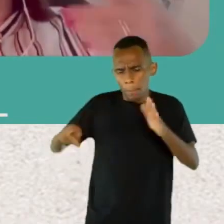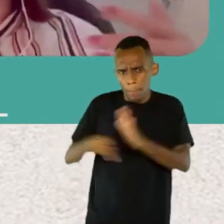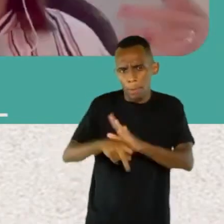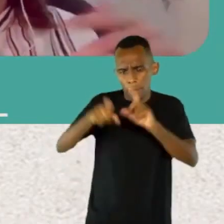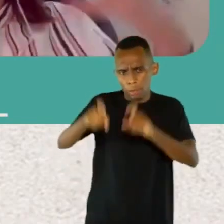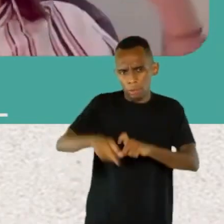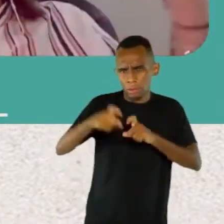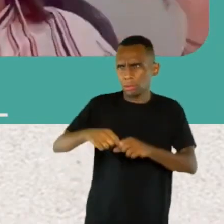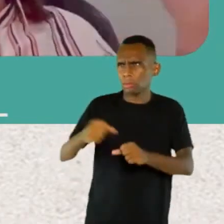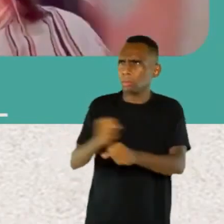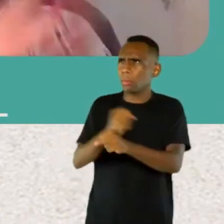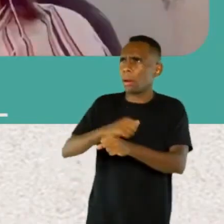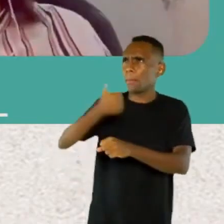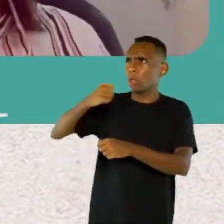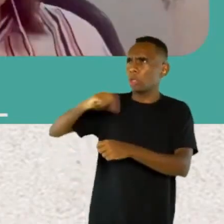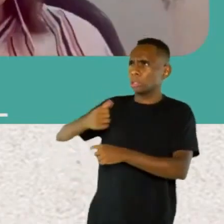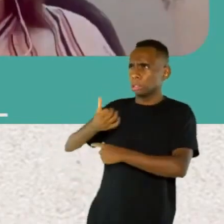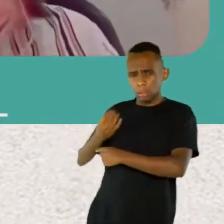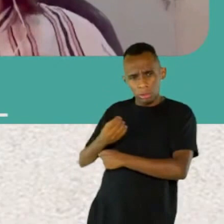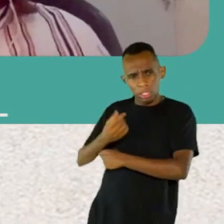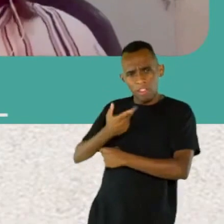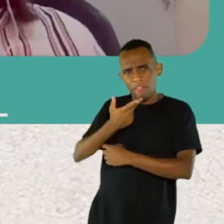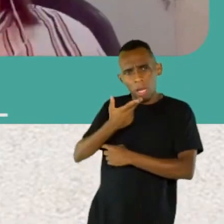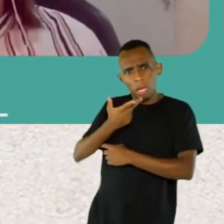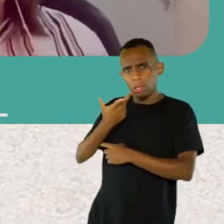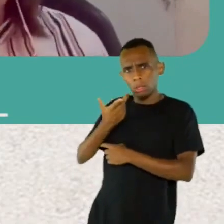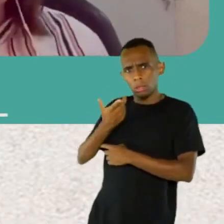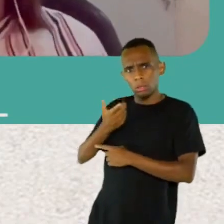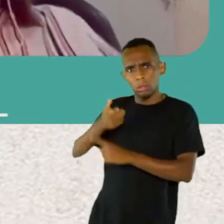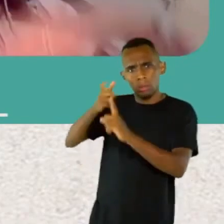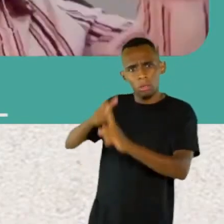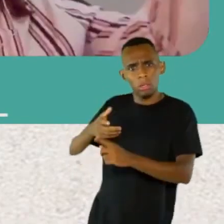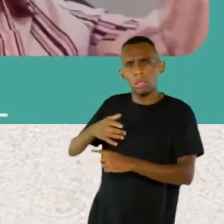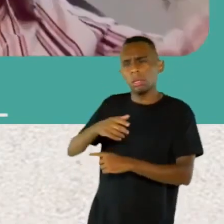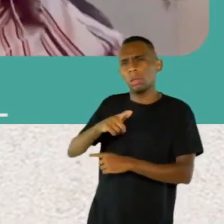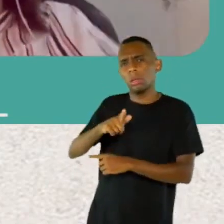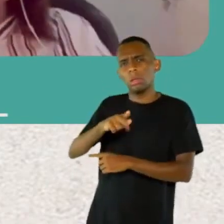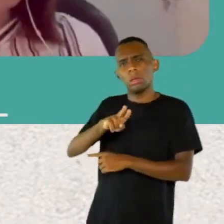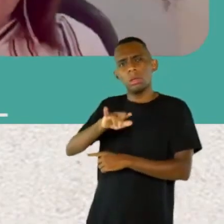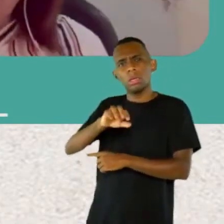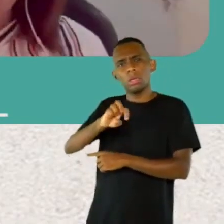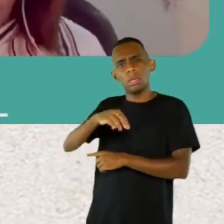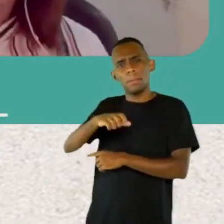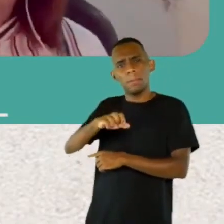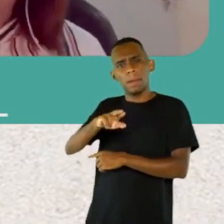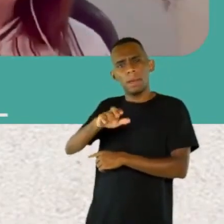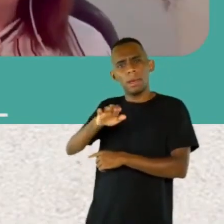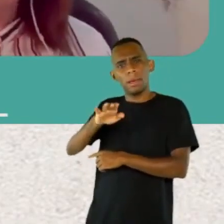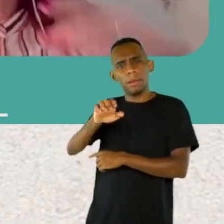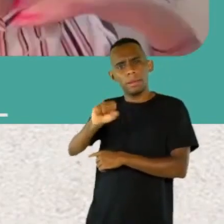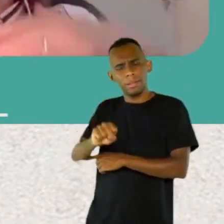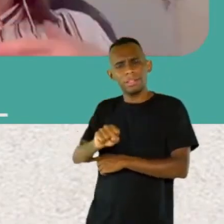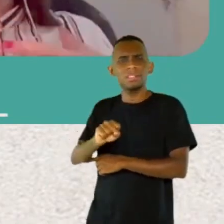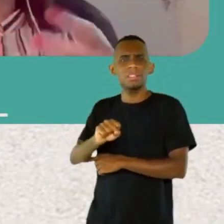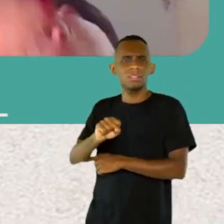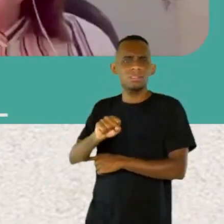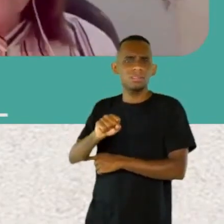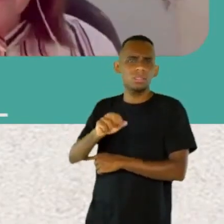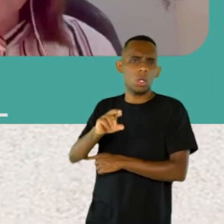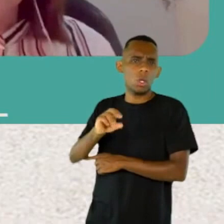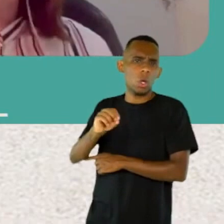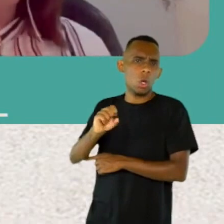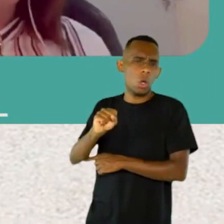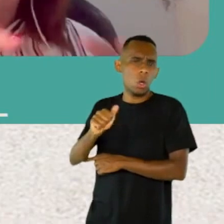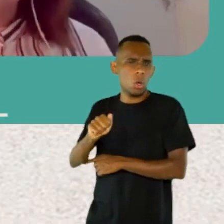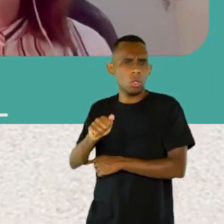você fosse falar num grande escritor no Brasil, você ia falar em Guimarães Rosa, Euclides da Cunha, que eram no